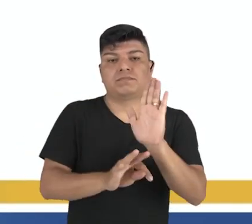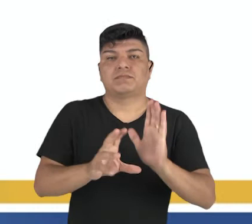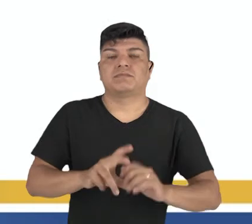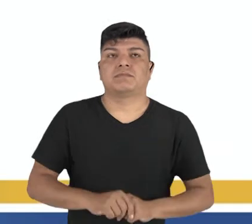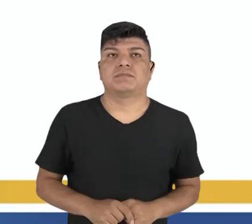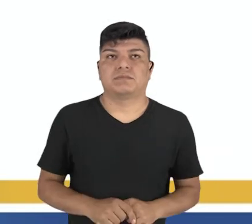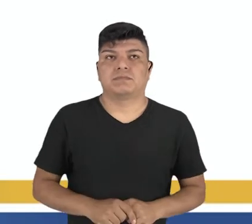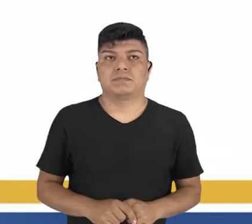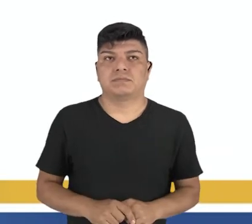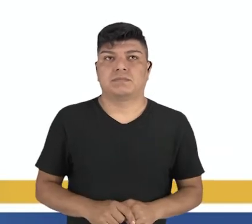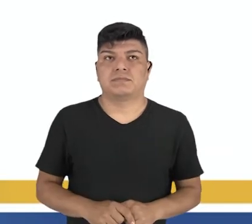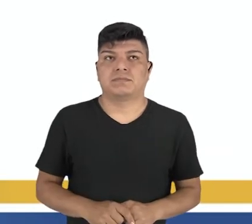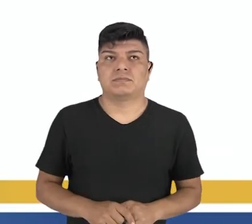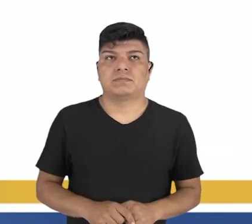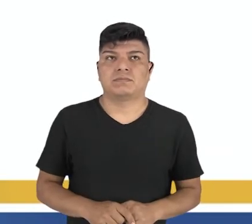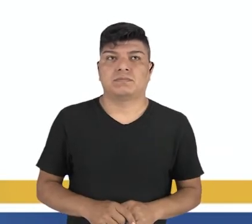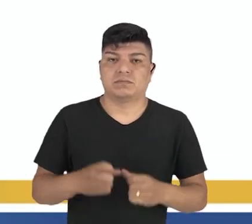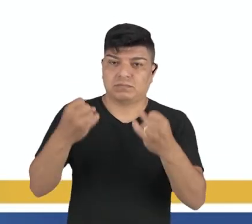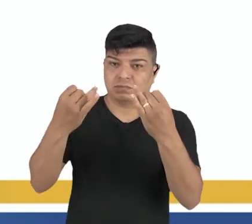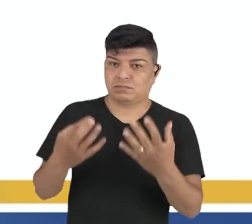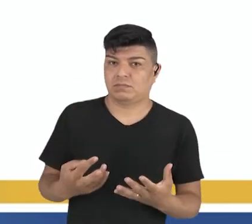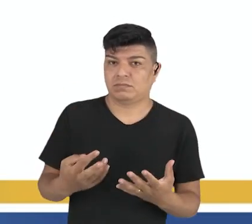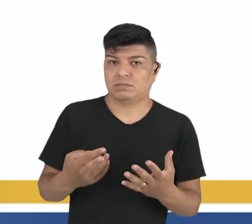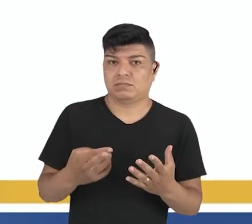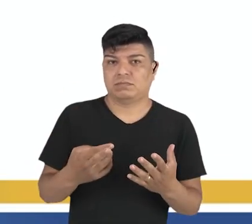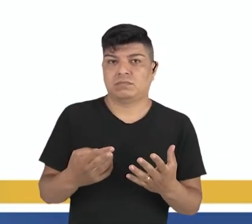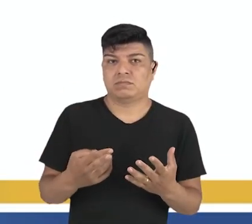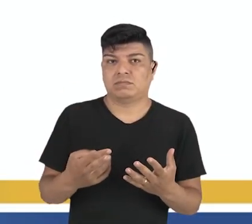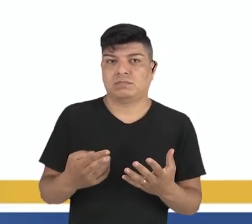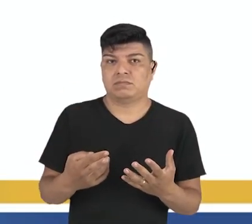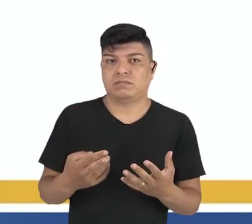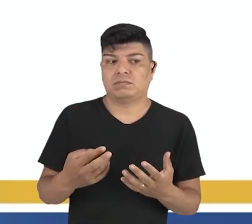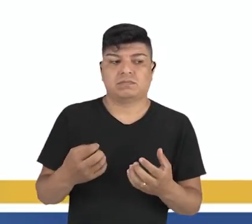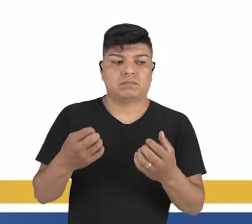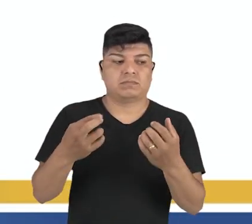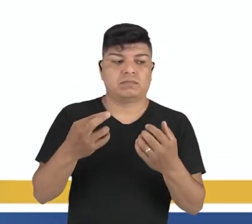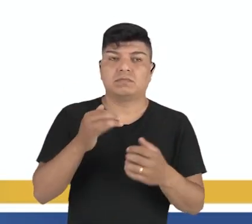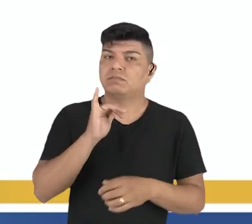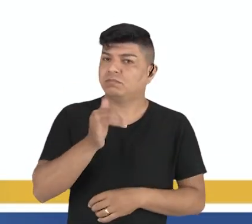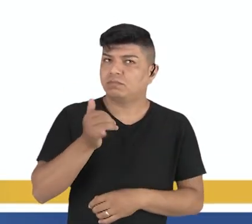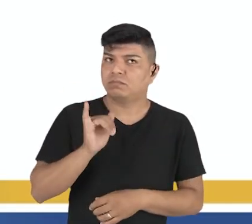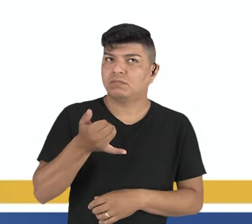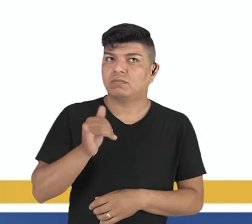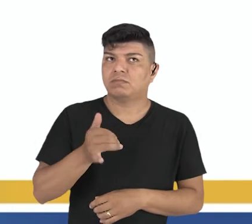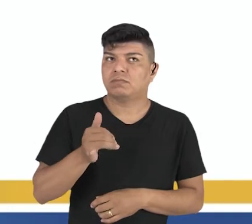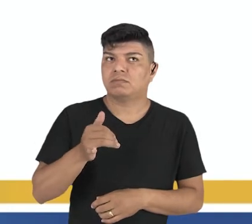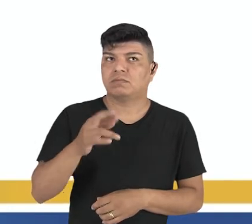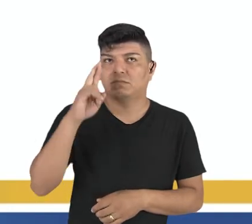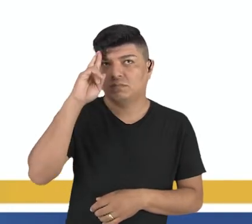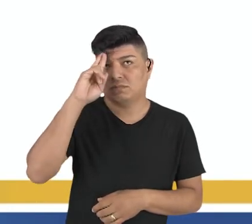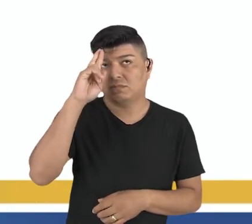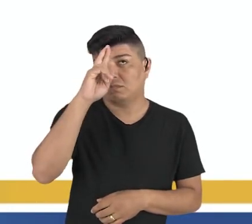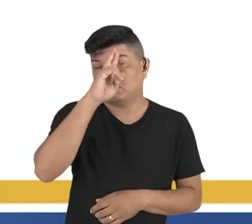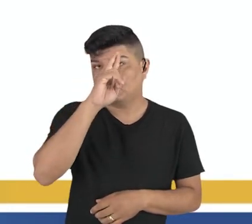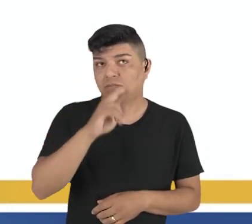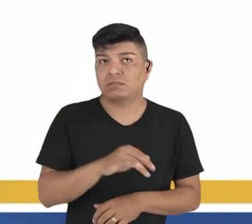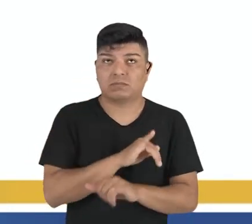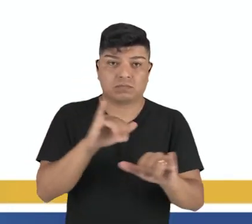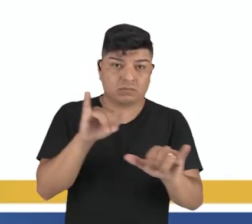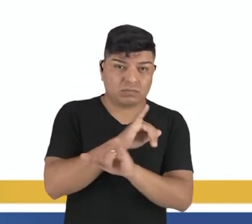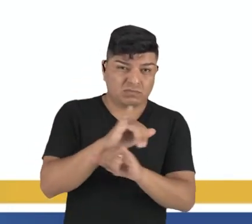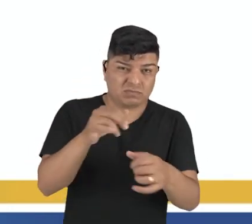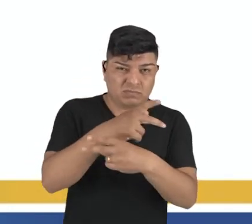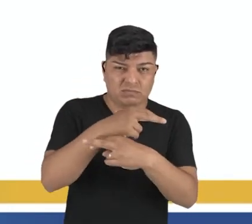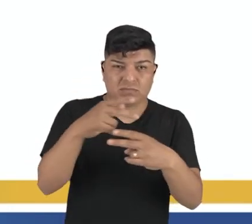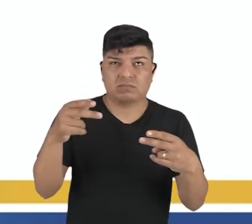texto? Contar uma história? Ele só está simplesmente contando uma história, está narrando? Anunciar um produto? Ele está